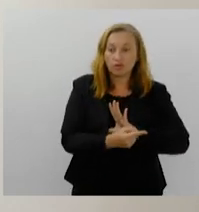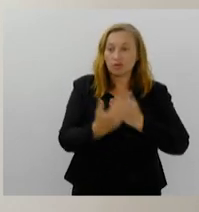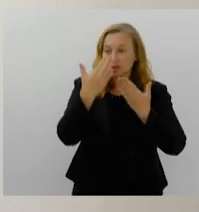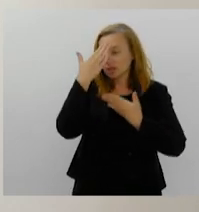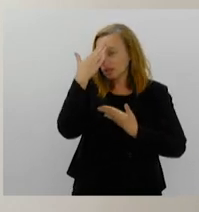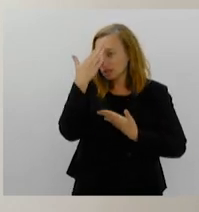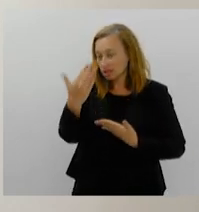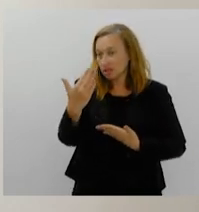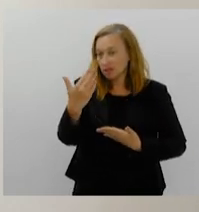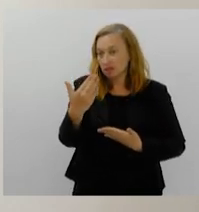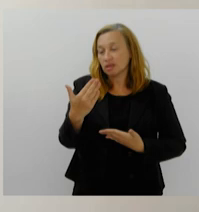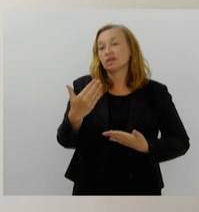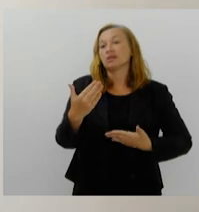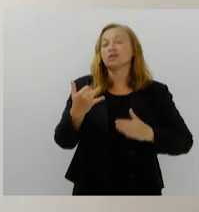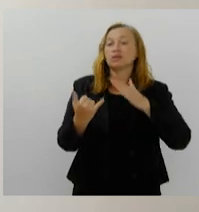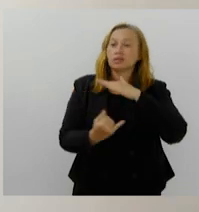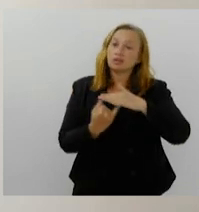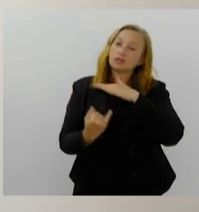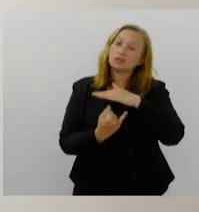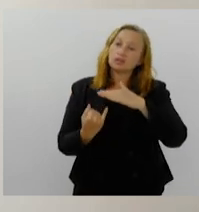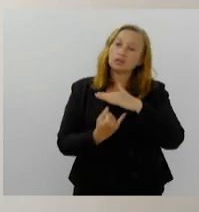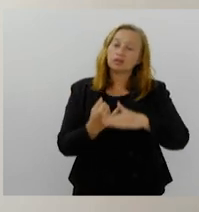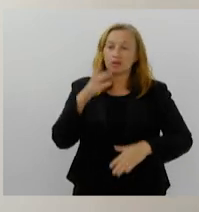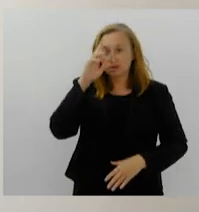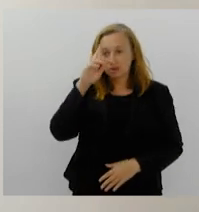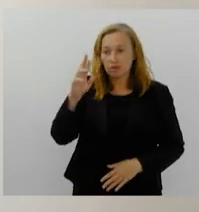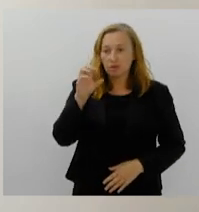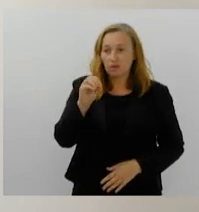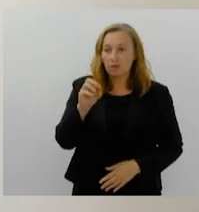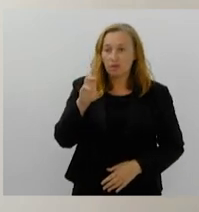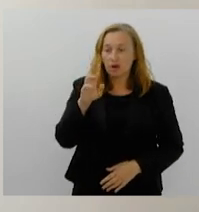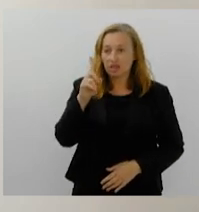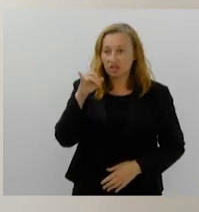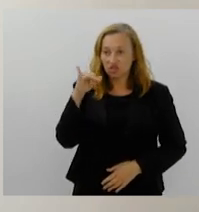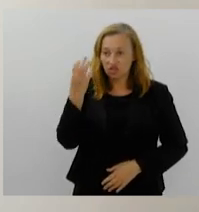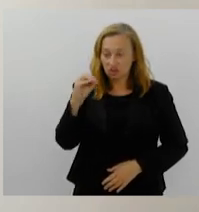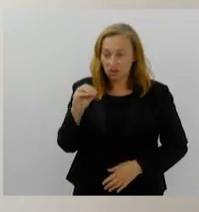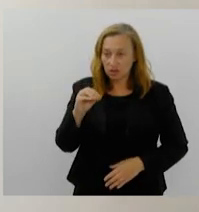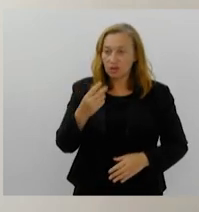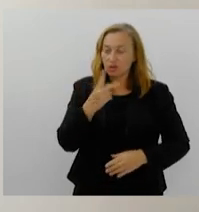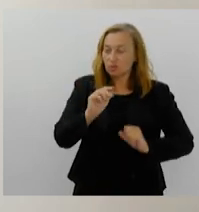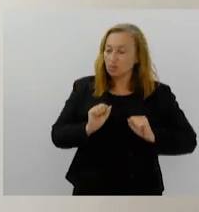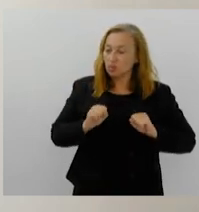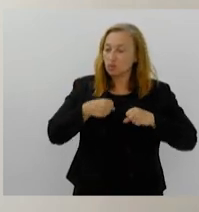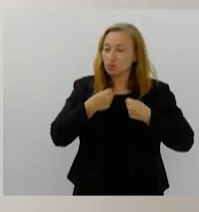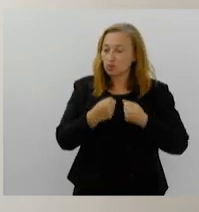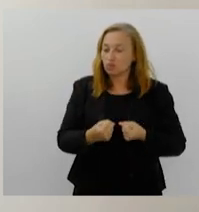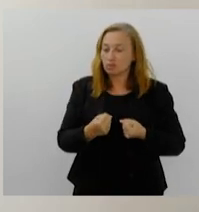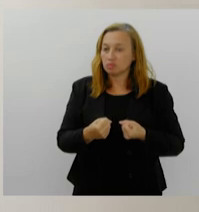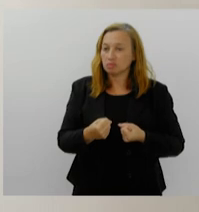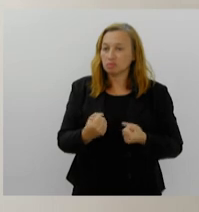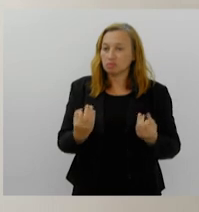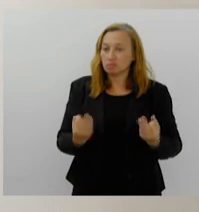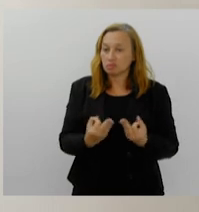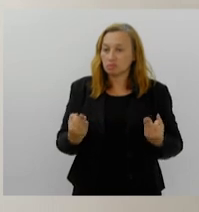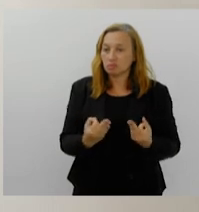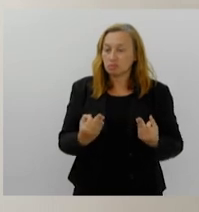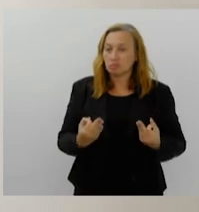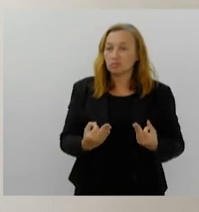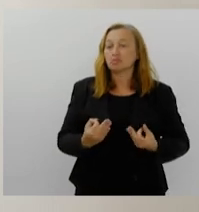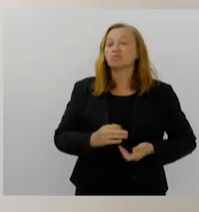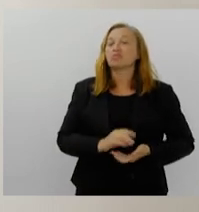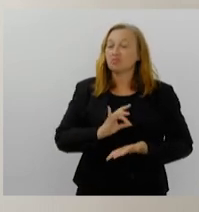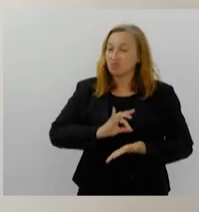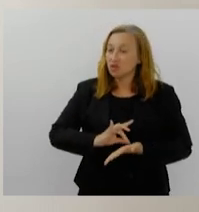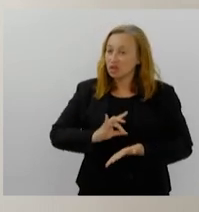gratidão institucional ao senhor Orlandino dos Santos por sua dedicação exemplar e por ser um